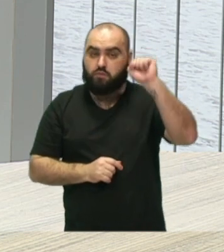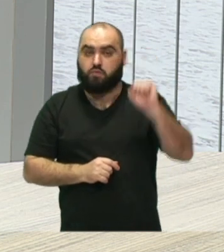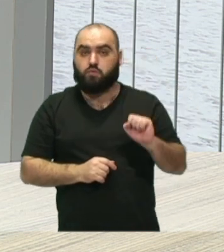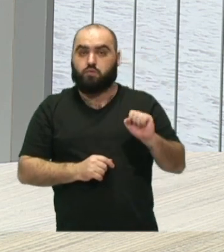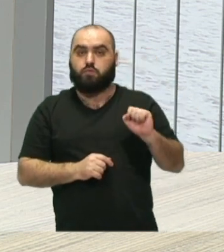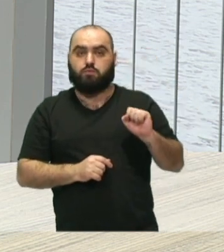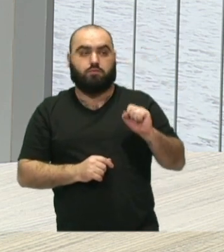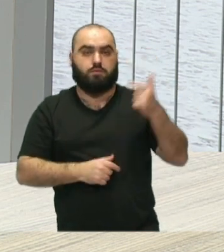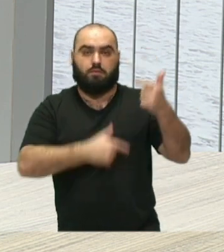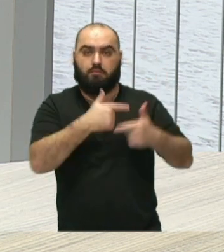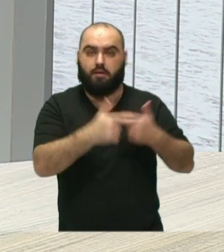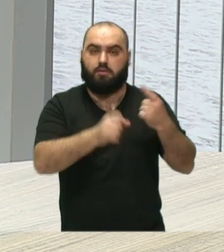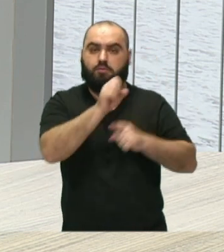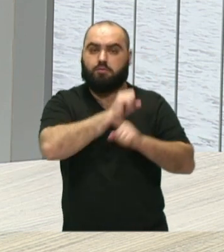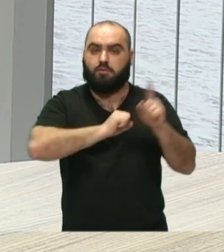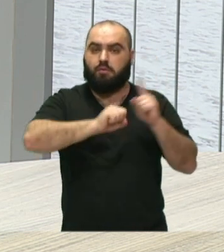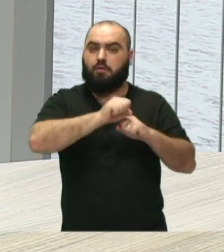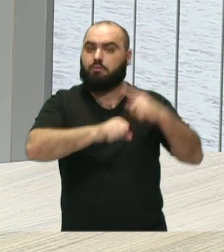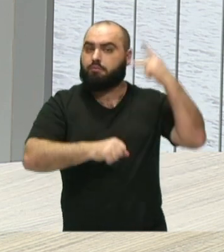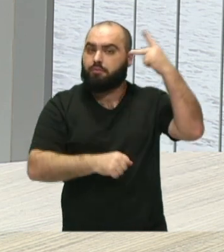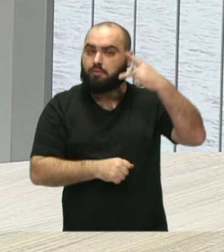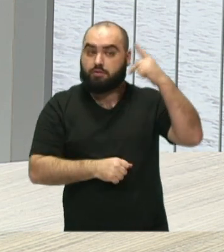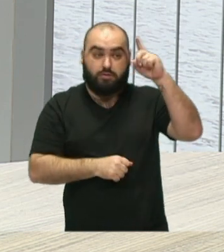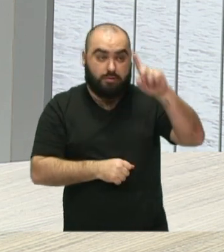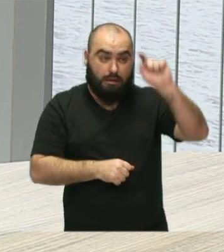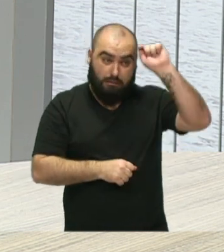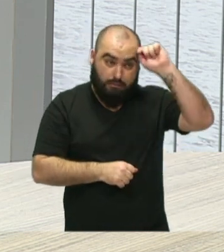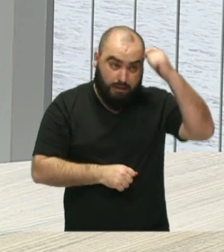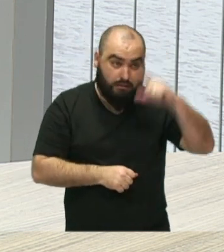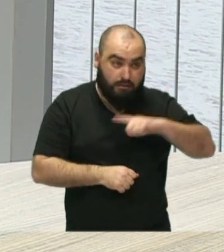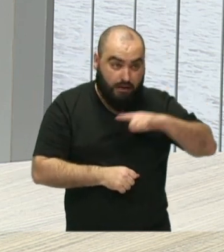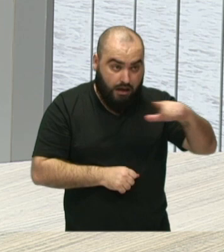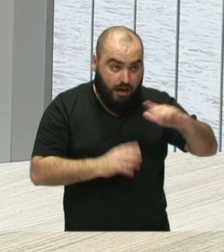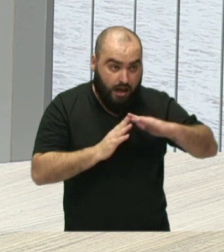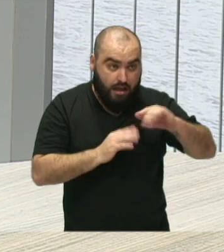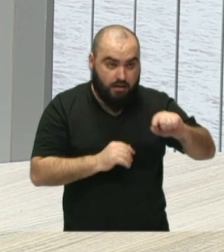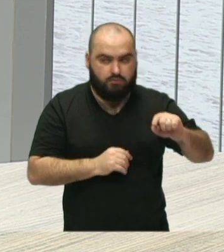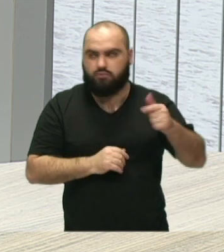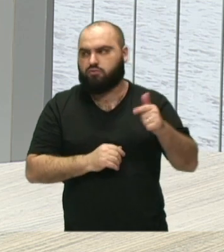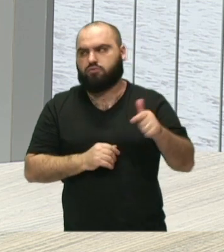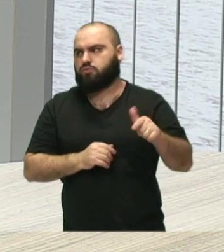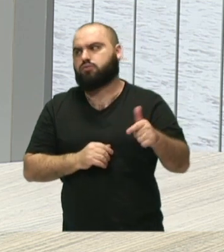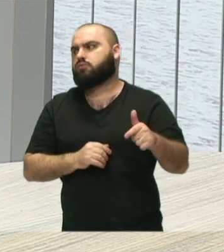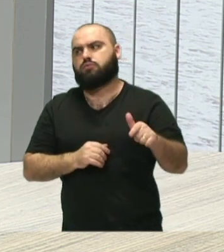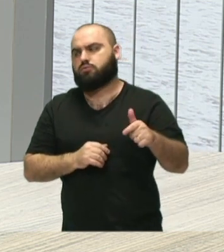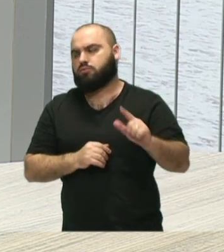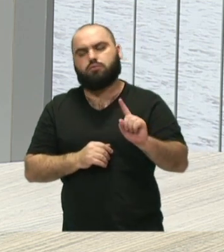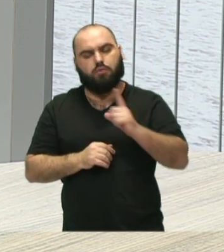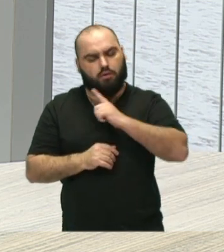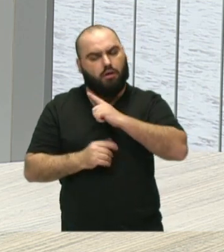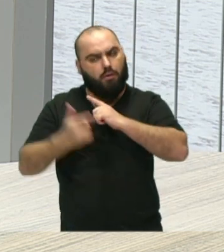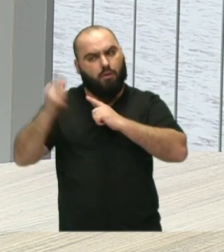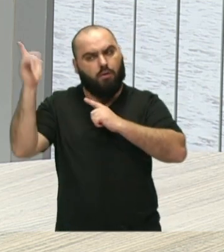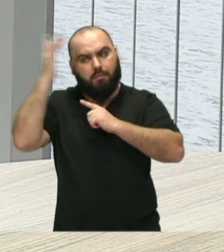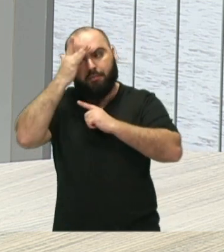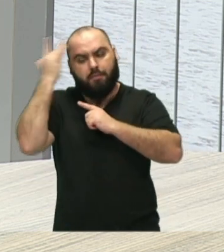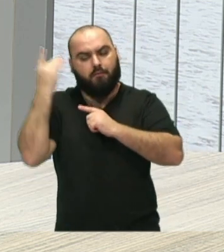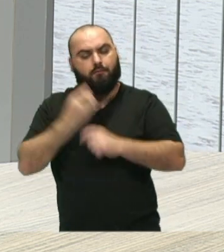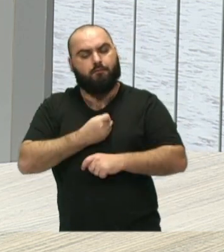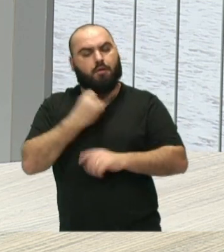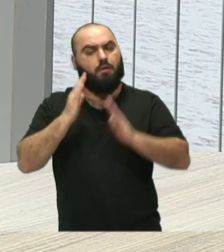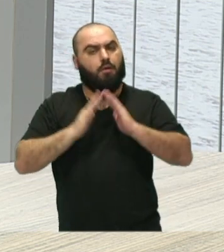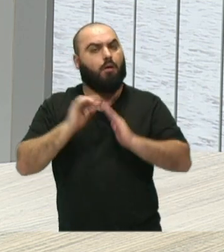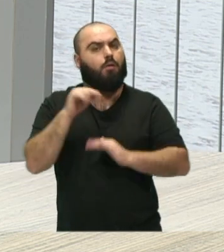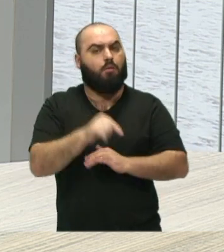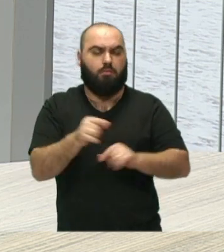continente ativo, sócio, político, economicamente, na história mundial. Para além disso, dentro da África,